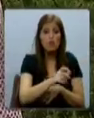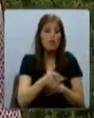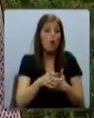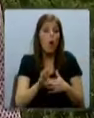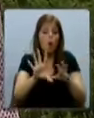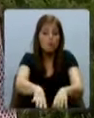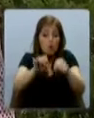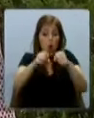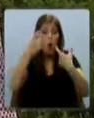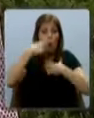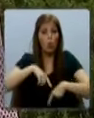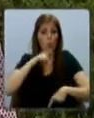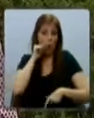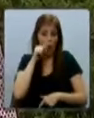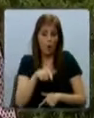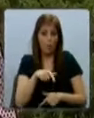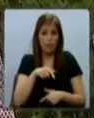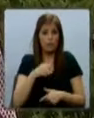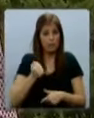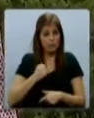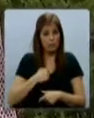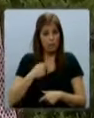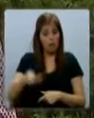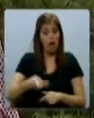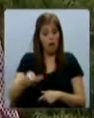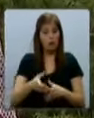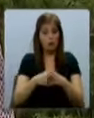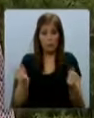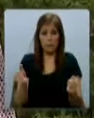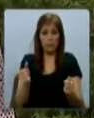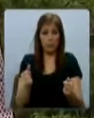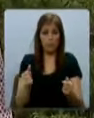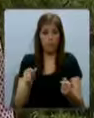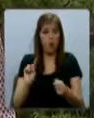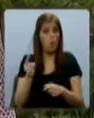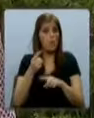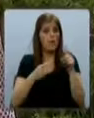deste desportista que está desde sábado desaparecido. Era 1:30 da tarde.